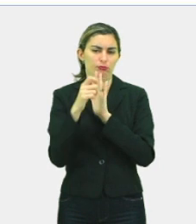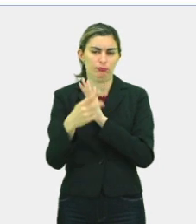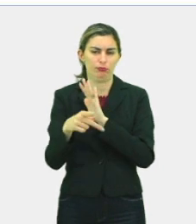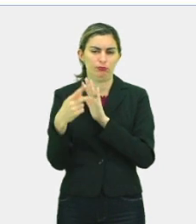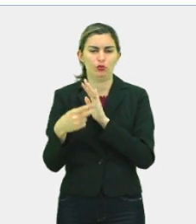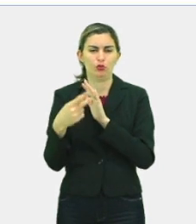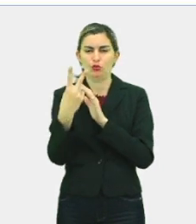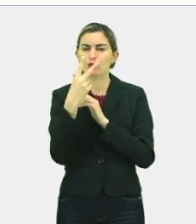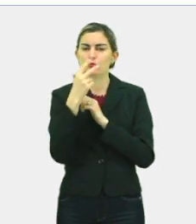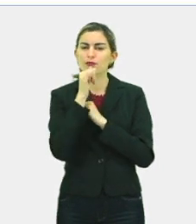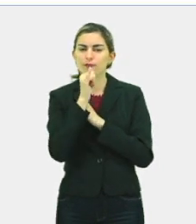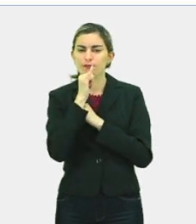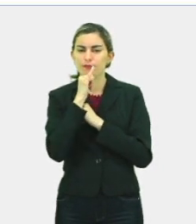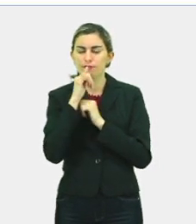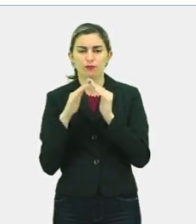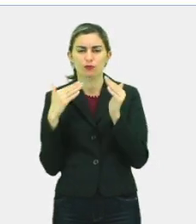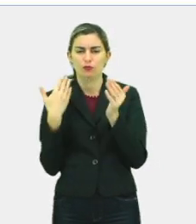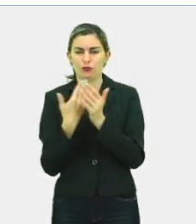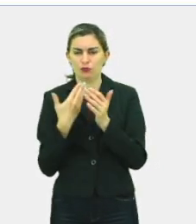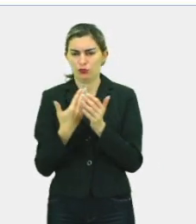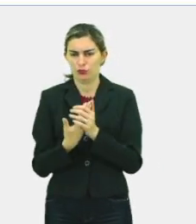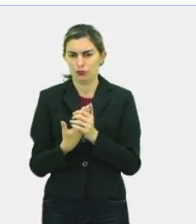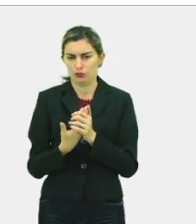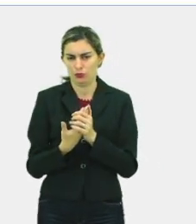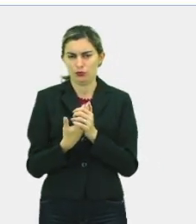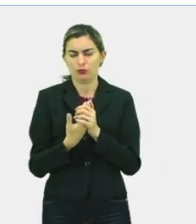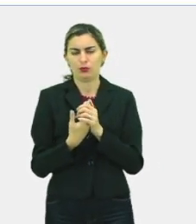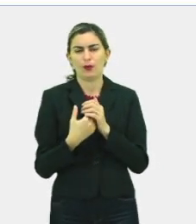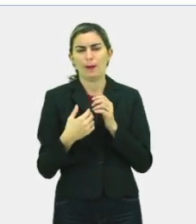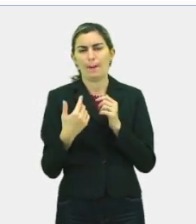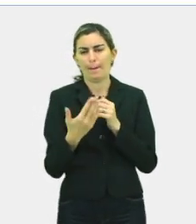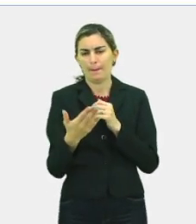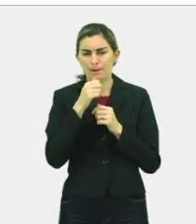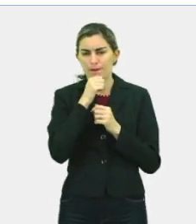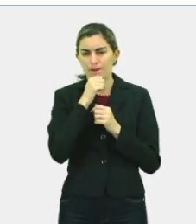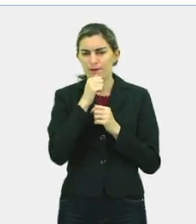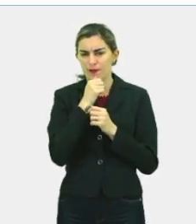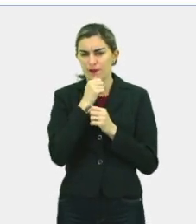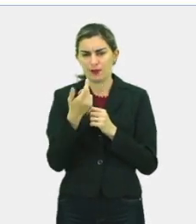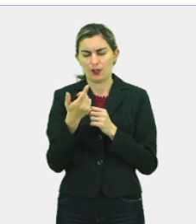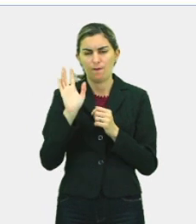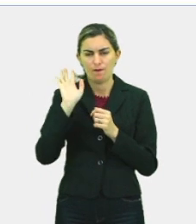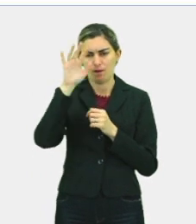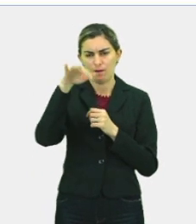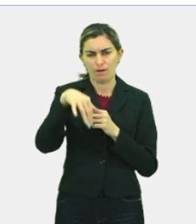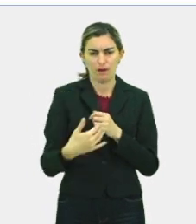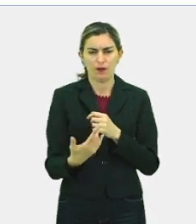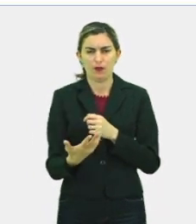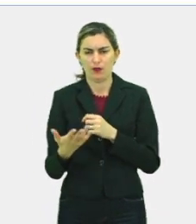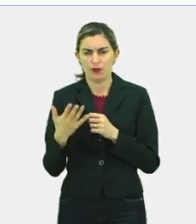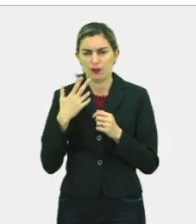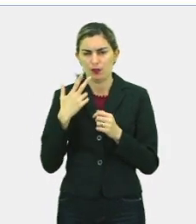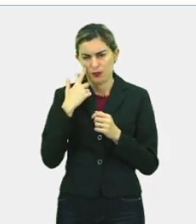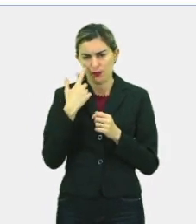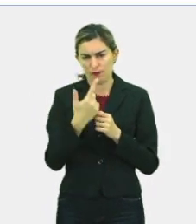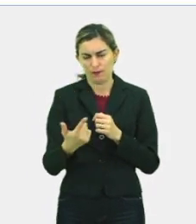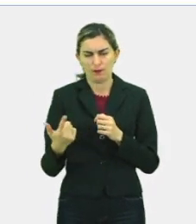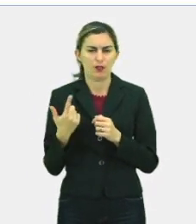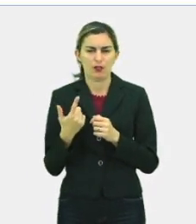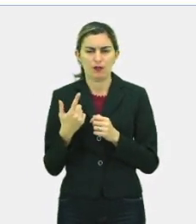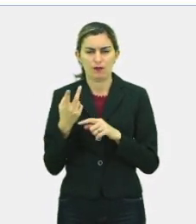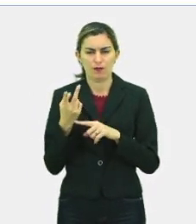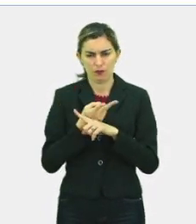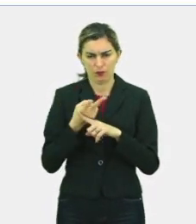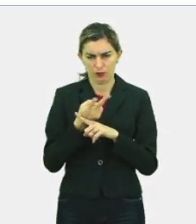escreva em seu caderno 2 exemplos de esportes olímpicos de rede e parede, sem ser o voleibol, né? Que a gente acabou de